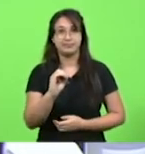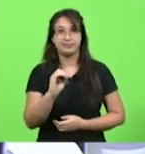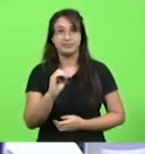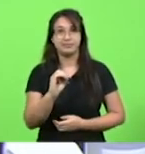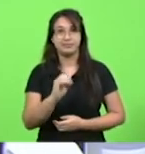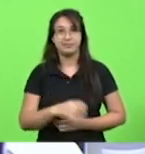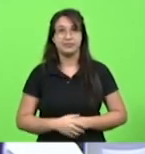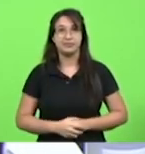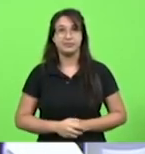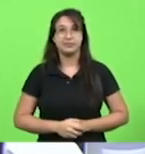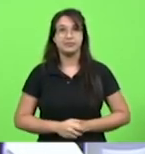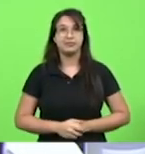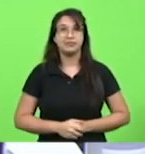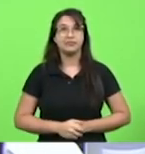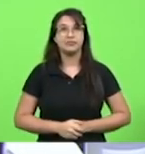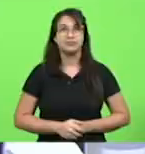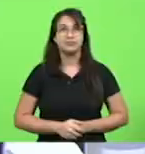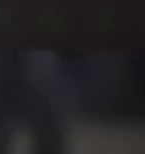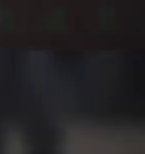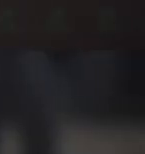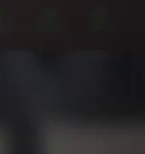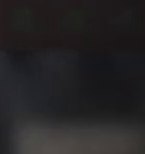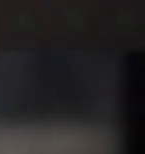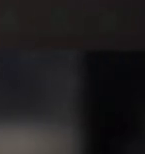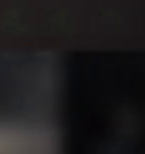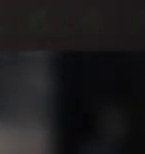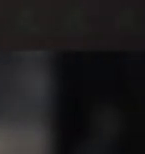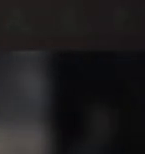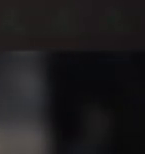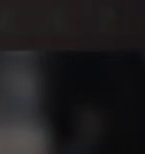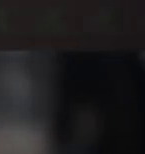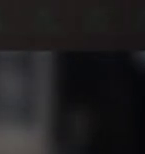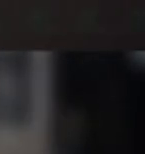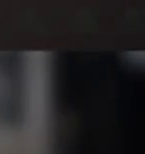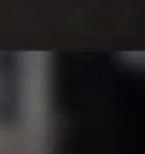comprados pelos prefeitos pelo consórcio tá aqui ó ó